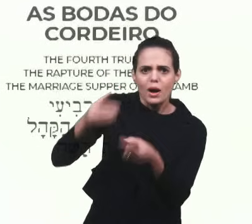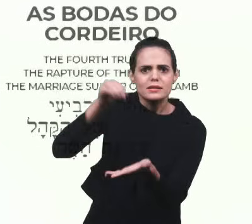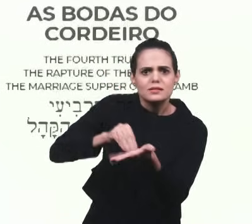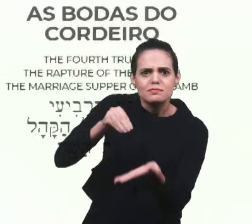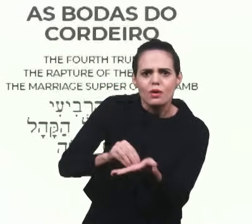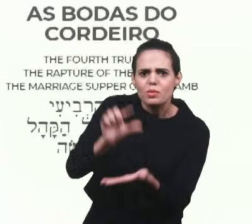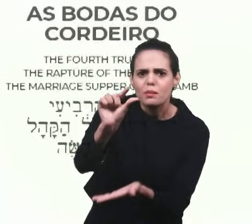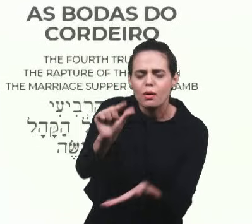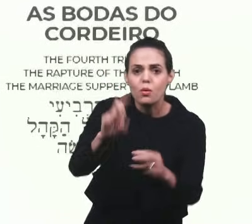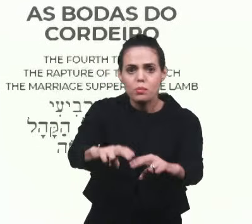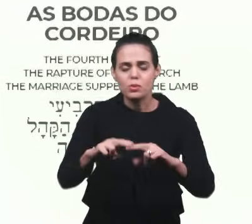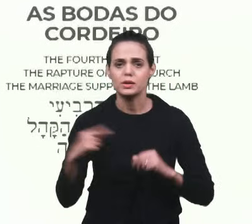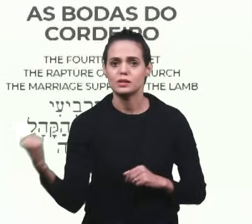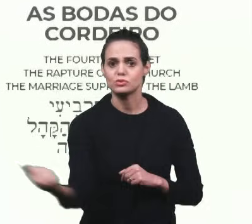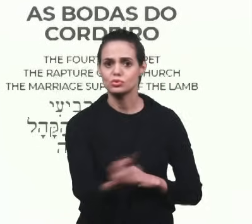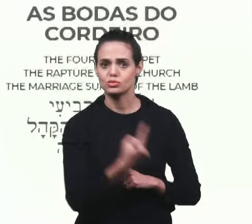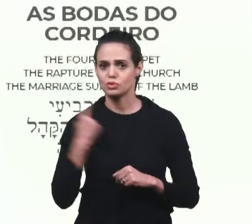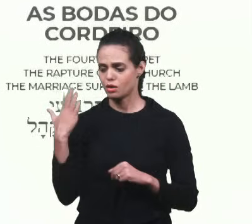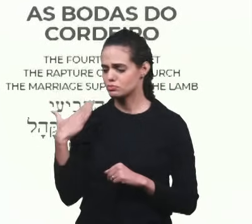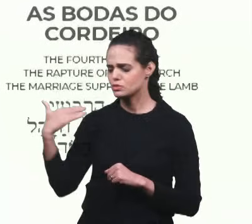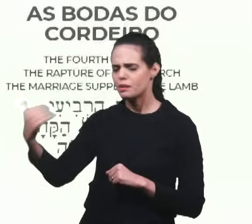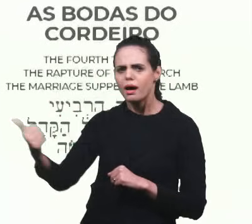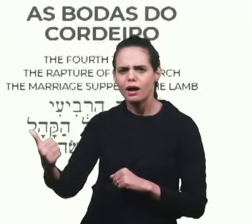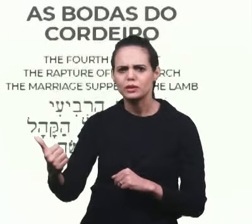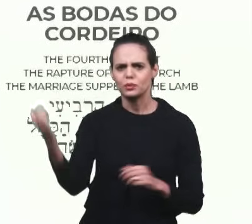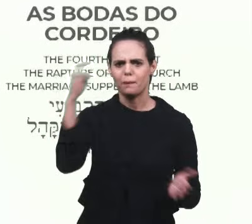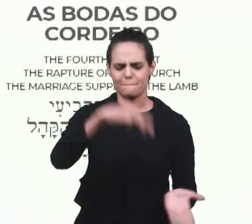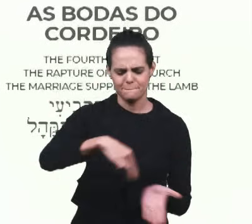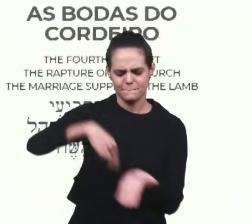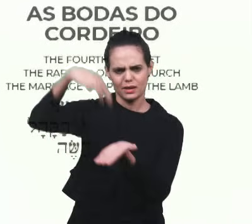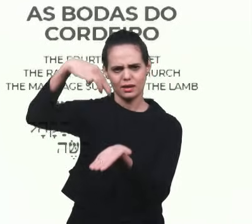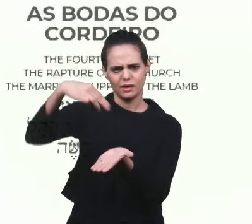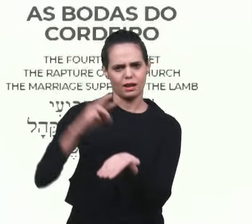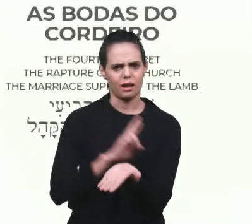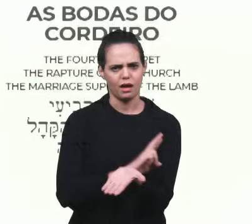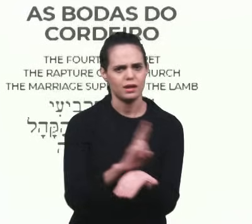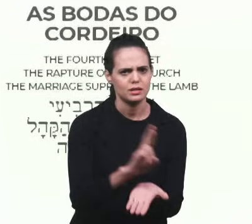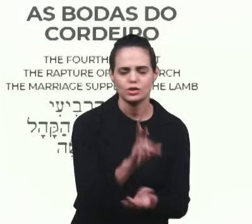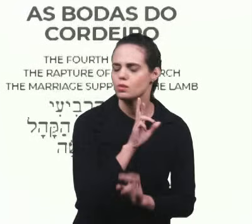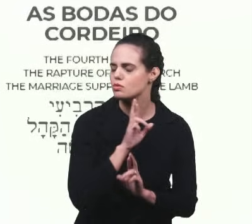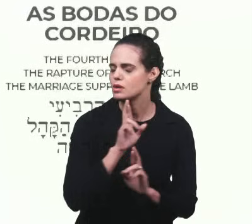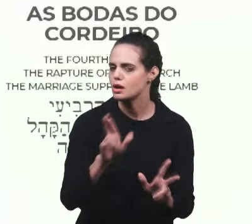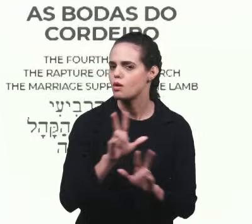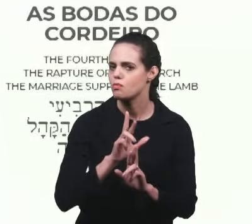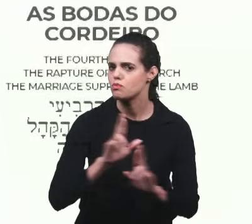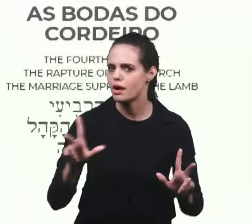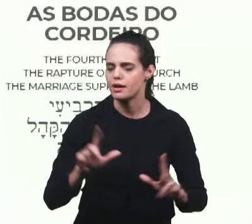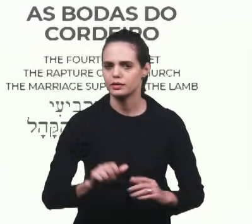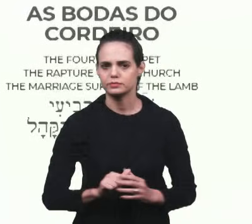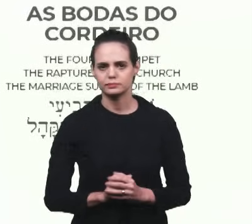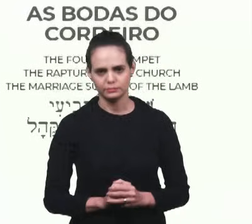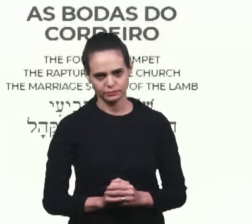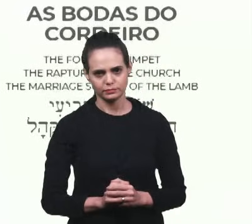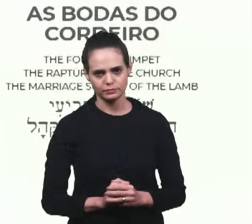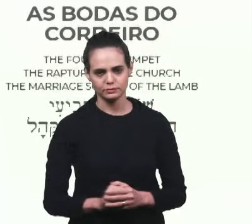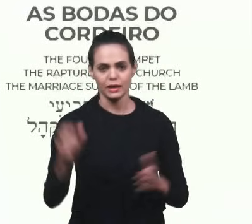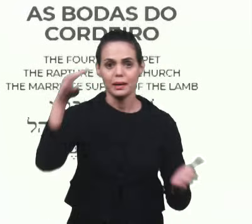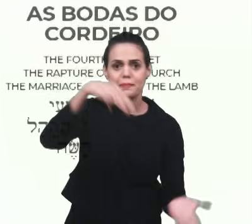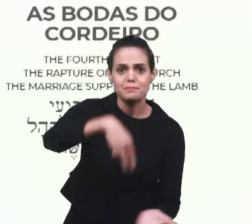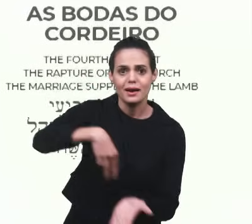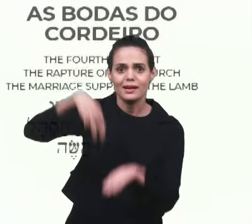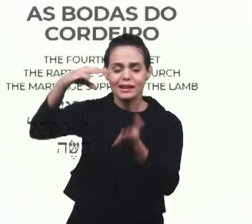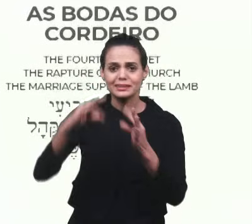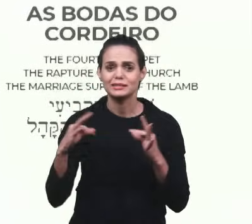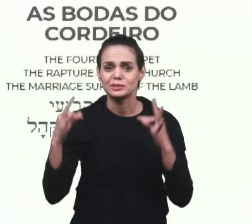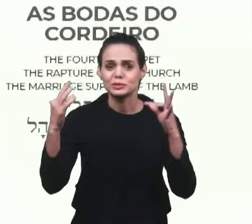nós falamos Maranata, nós somos uma religião. Nós estamos dizendo, Maranata é uma expressão que todo cristão deve mencionar.